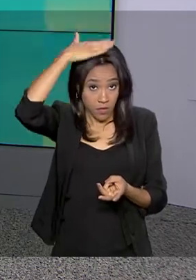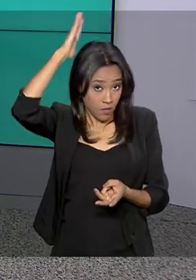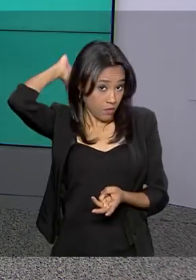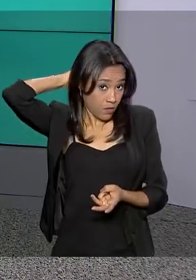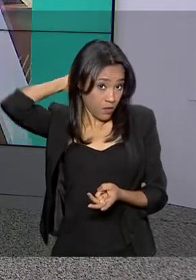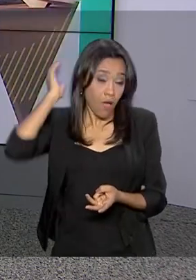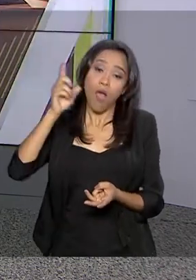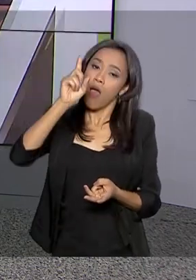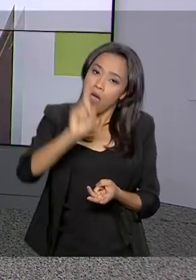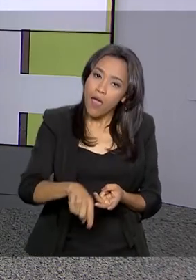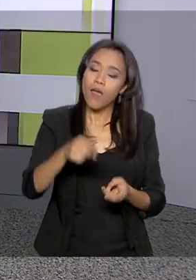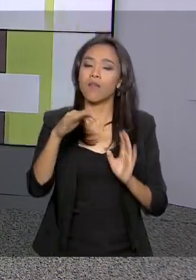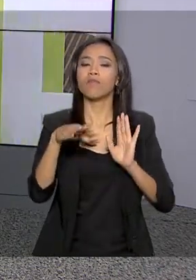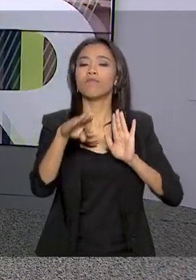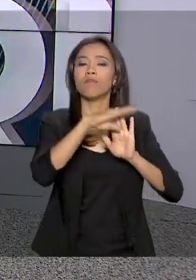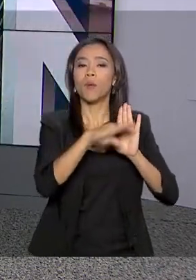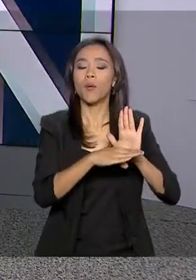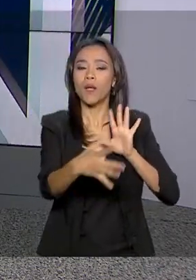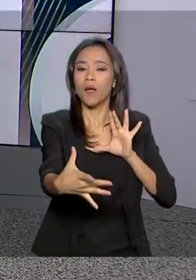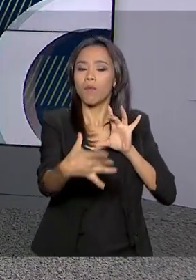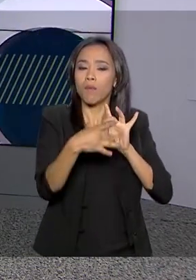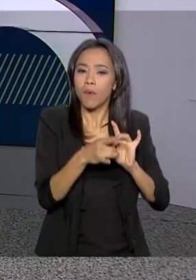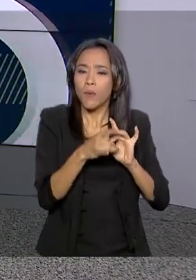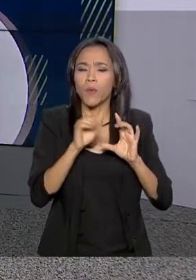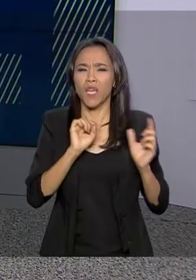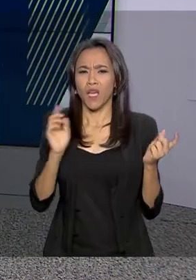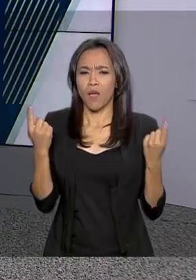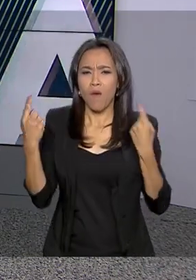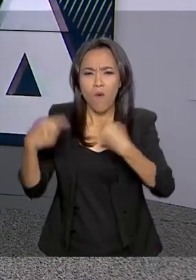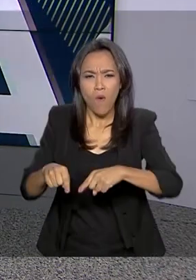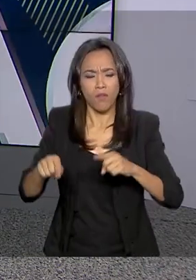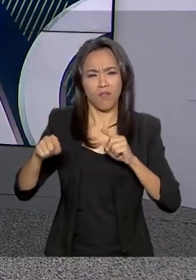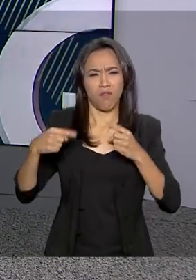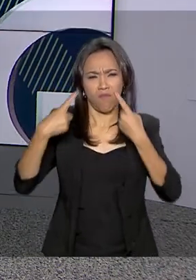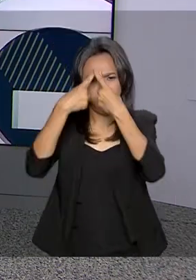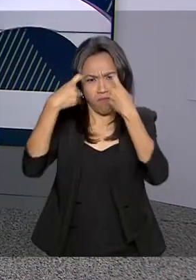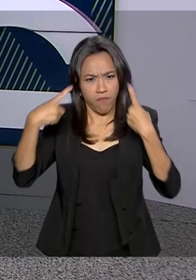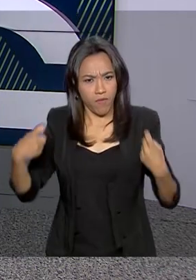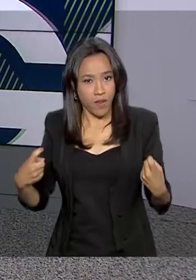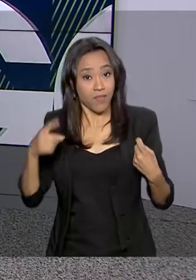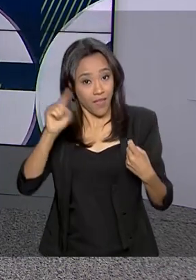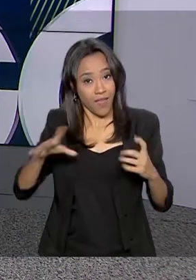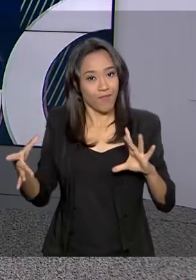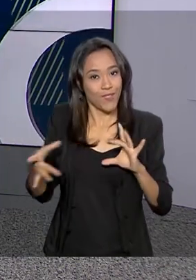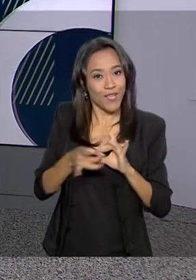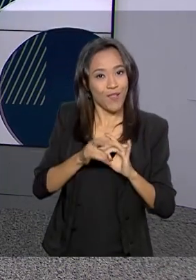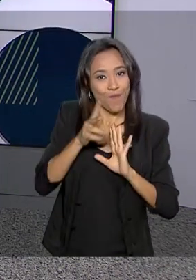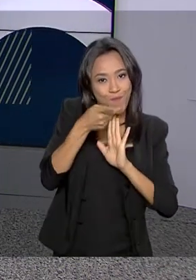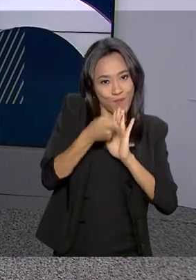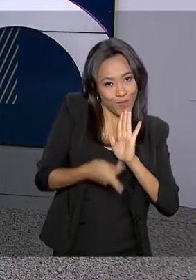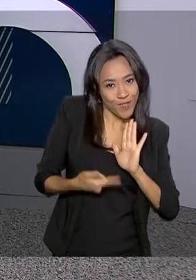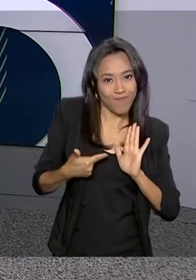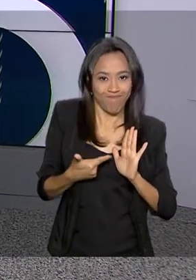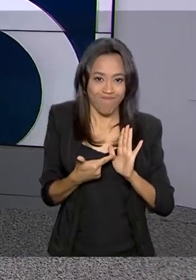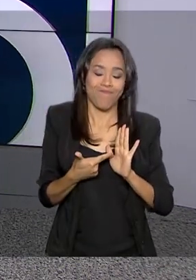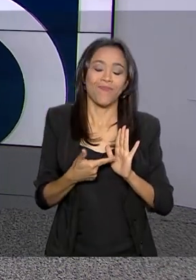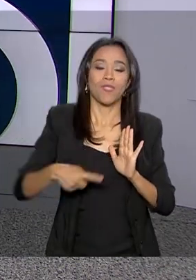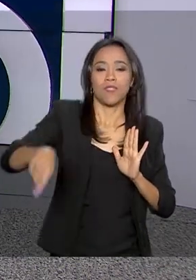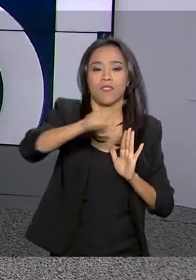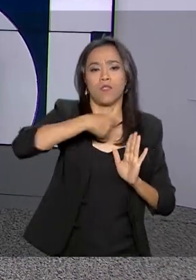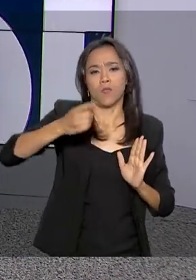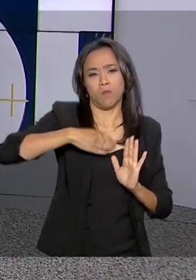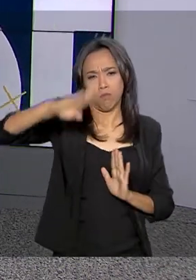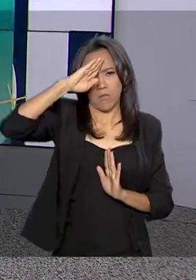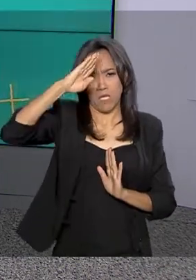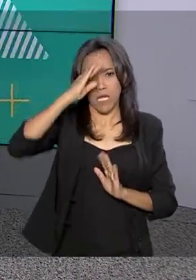contempla o Programa Nacional de Enfrentamento à Criminalidade Violenta do projeto Enfrente o Brasil. Os militares deverão atuar